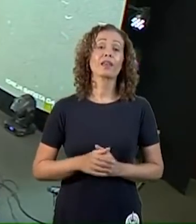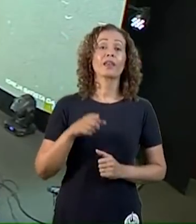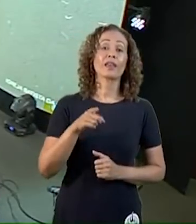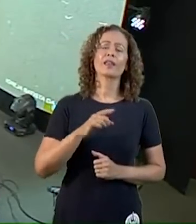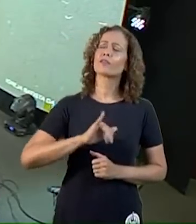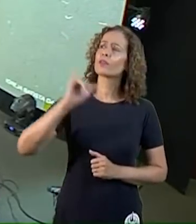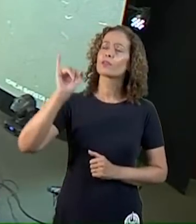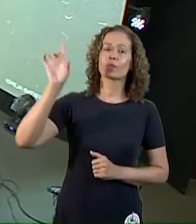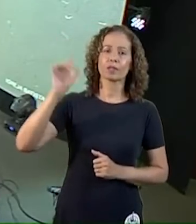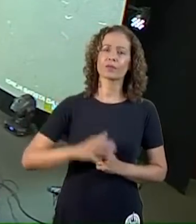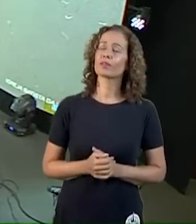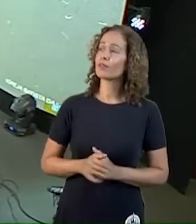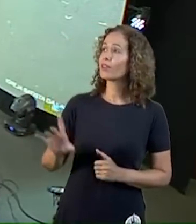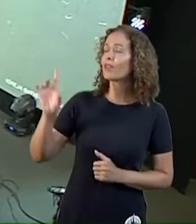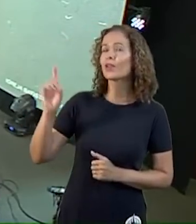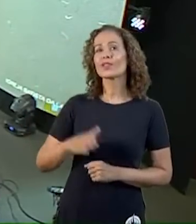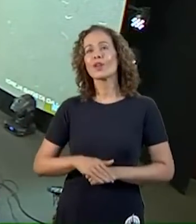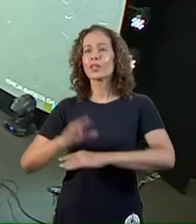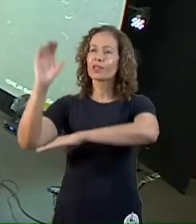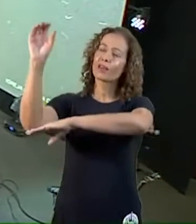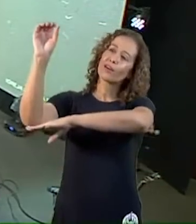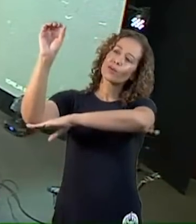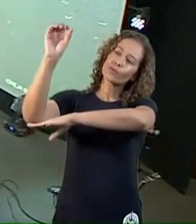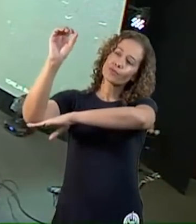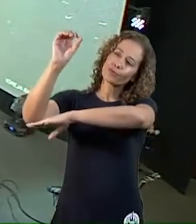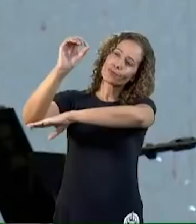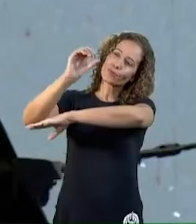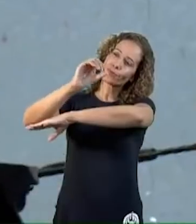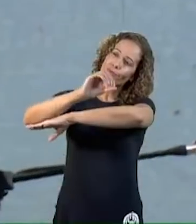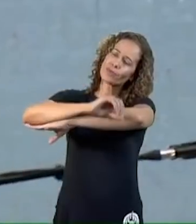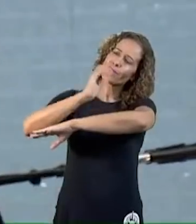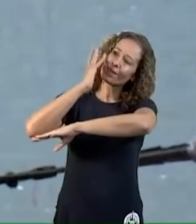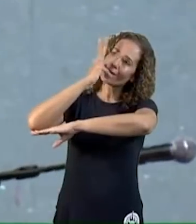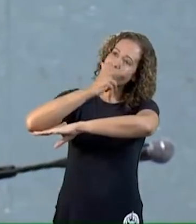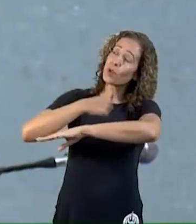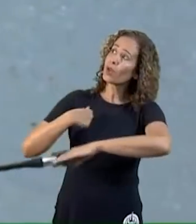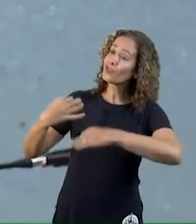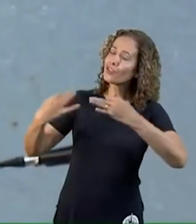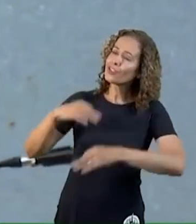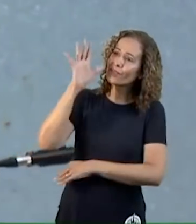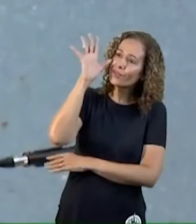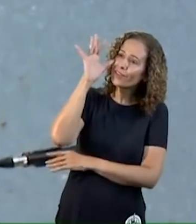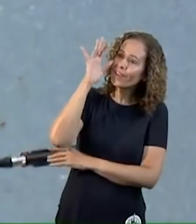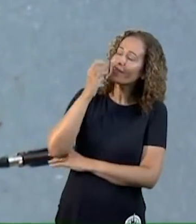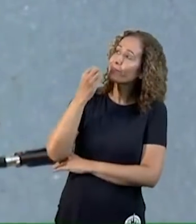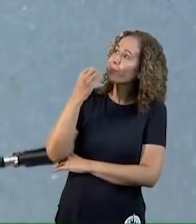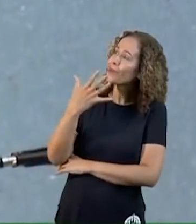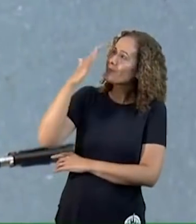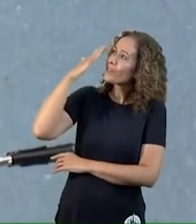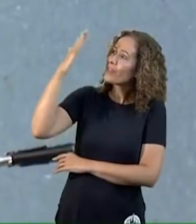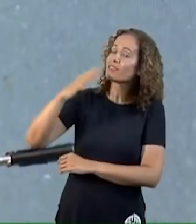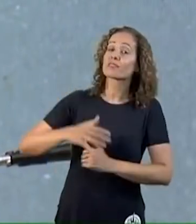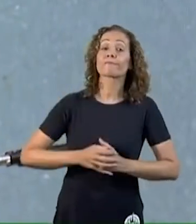que presente lindo. Por que que eu sou digno de ver isso aqui? Gente, uma pessoa dessa, é ela que